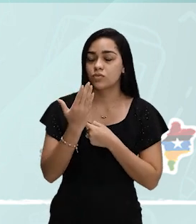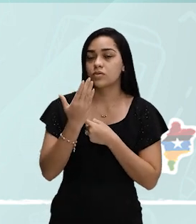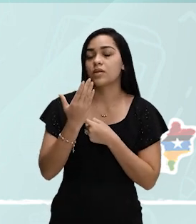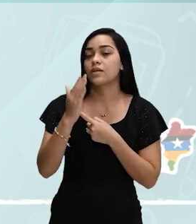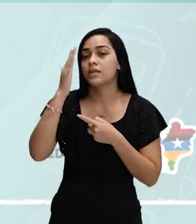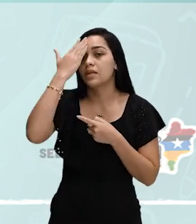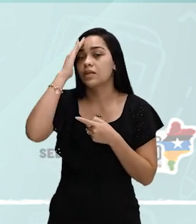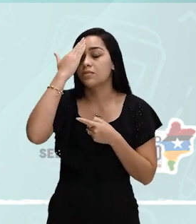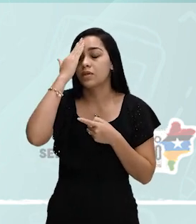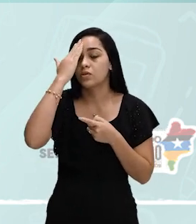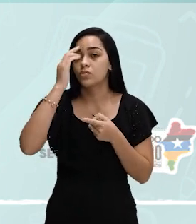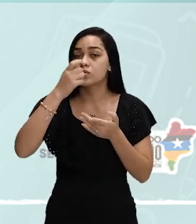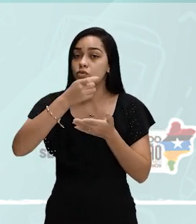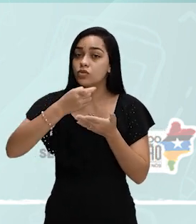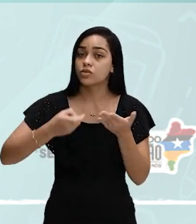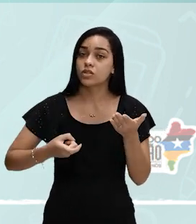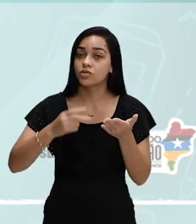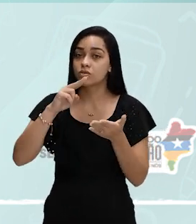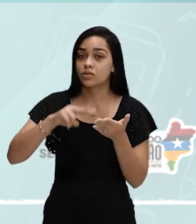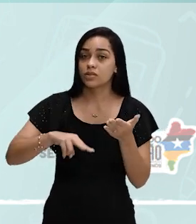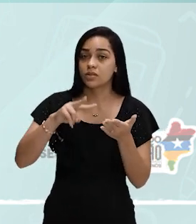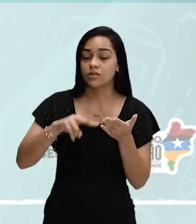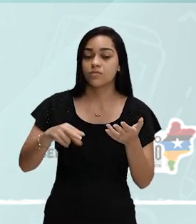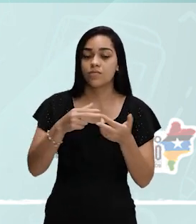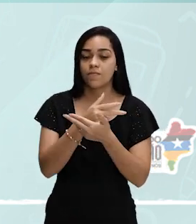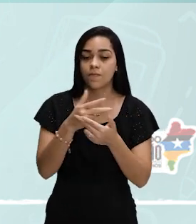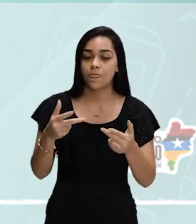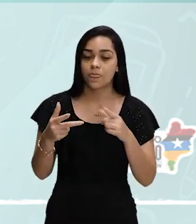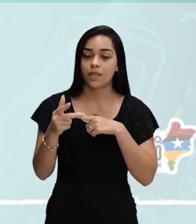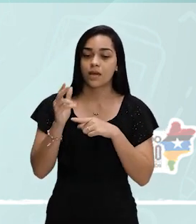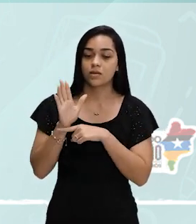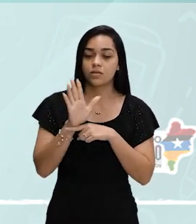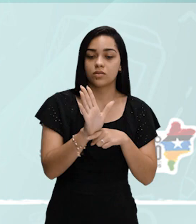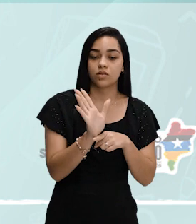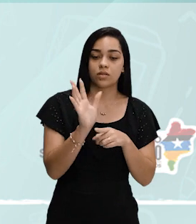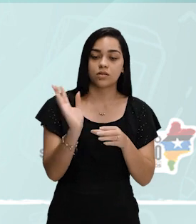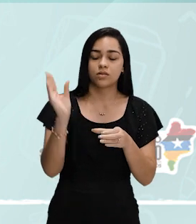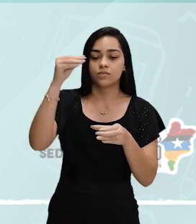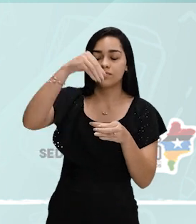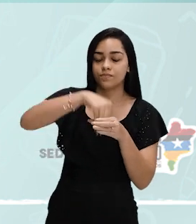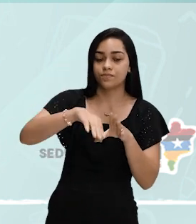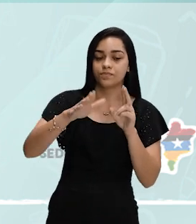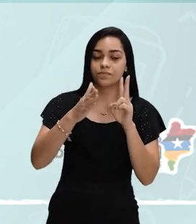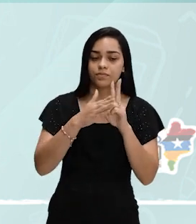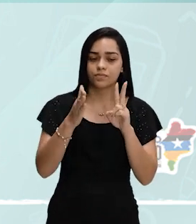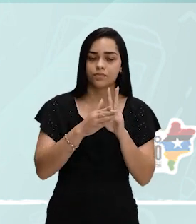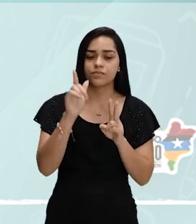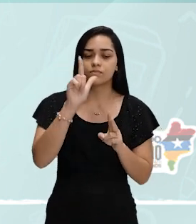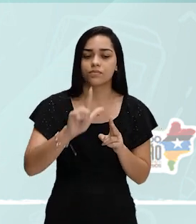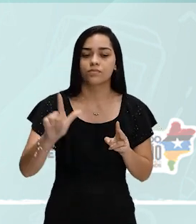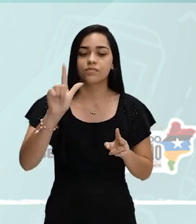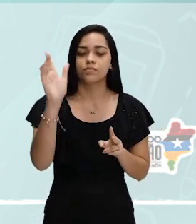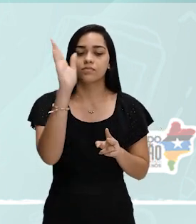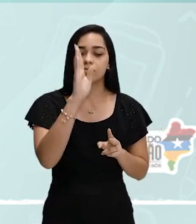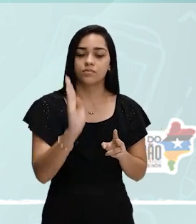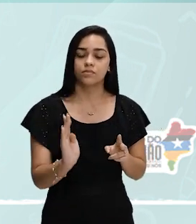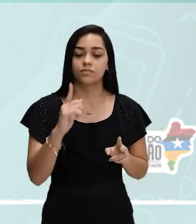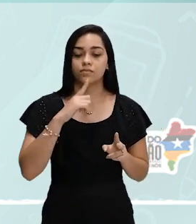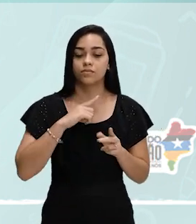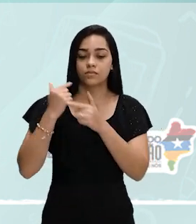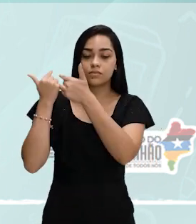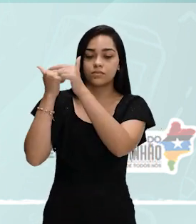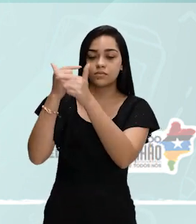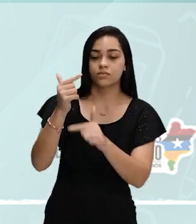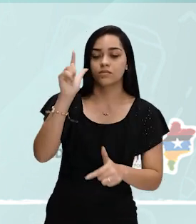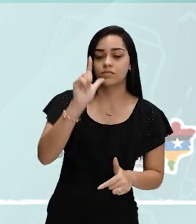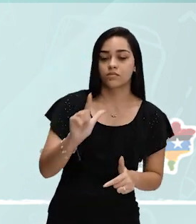textos lidos, ok? Entre muitos fatores que contribuíram para a implantação do indianismo na literatura brasileira